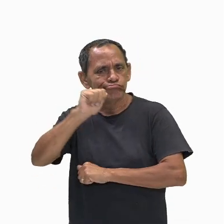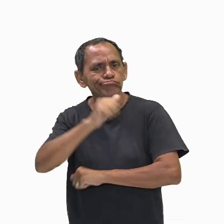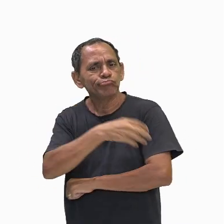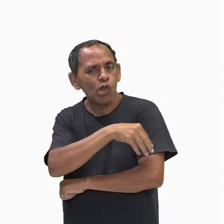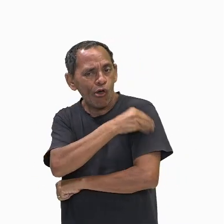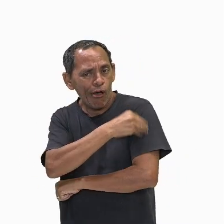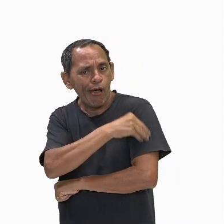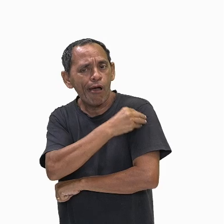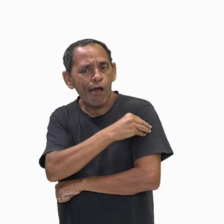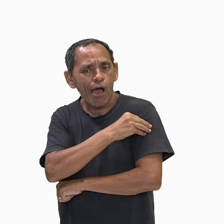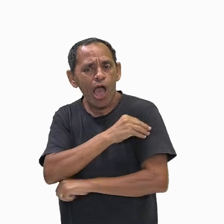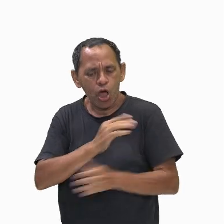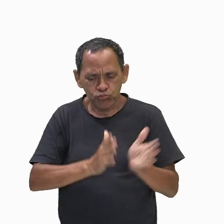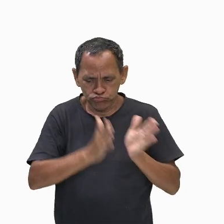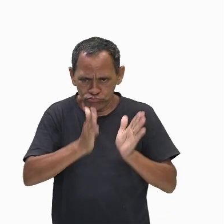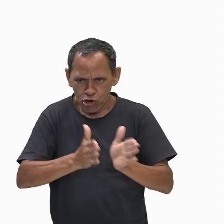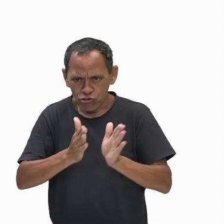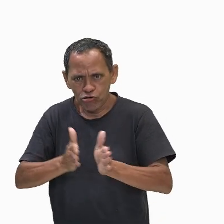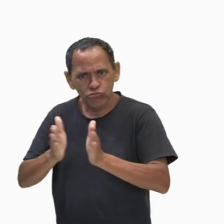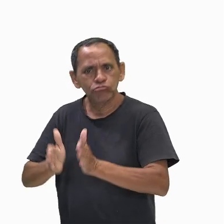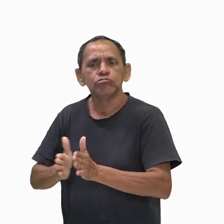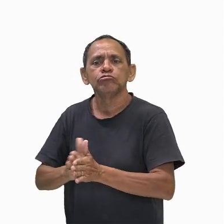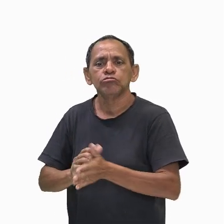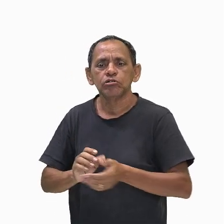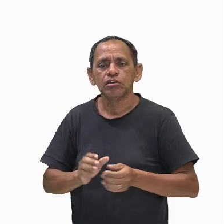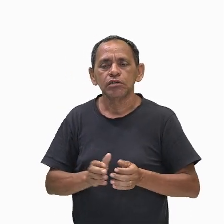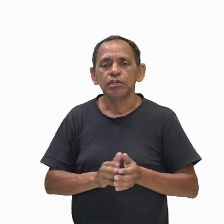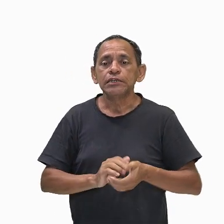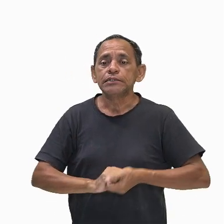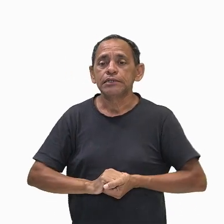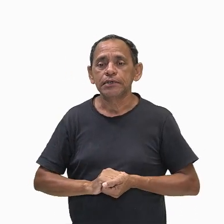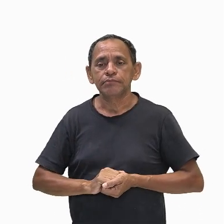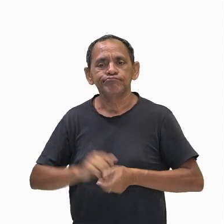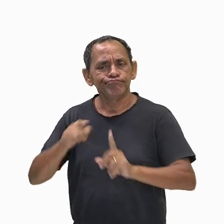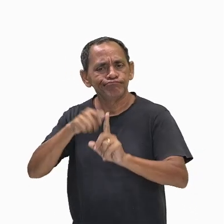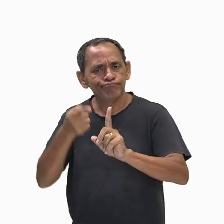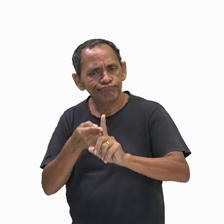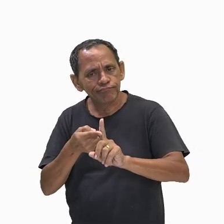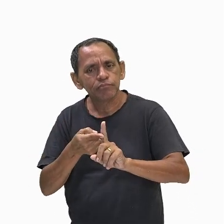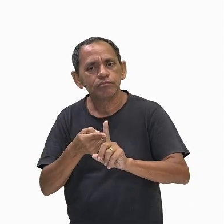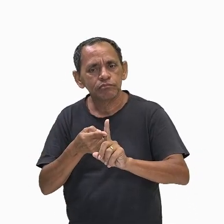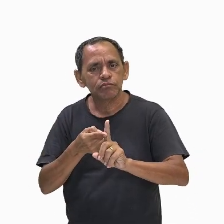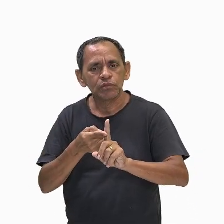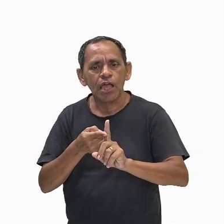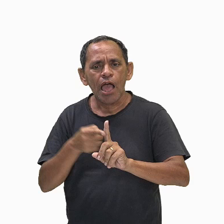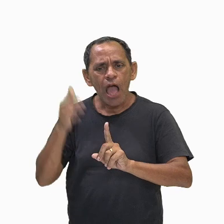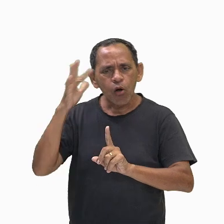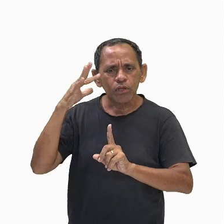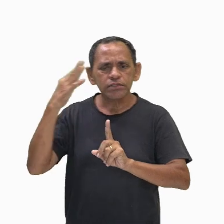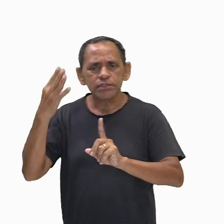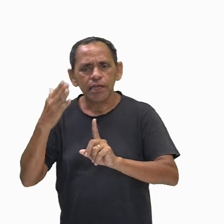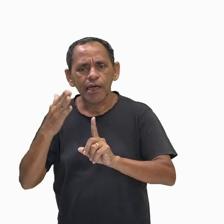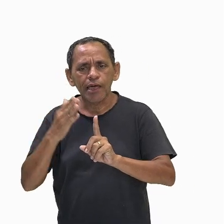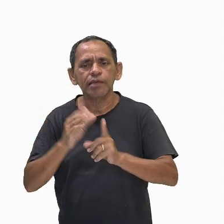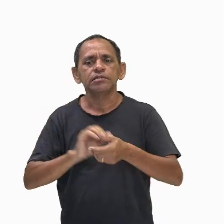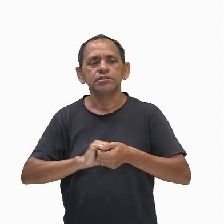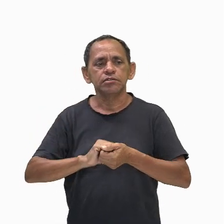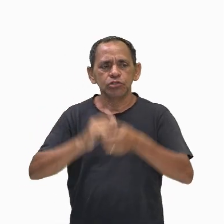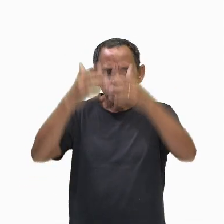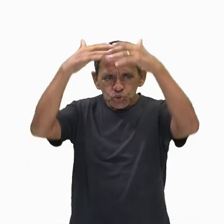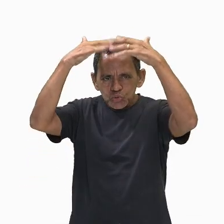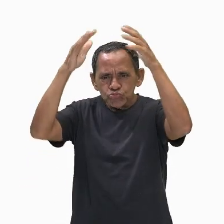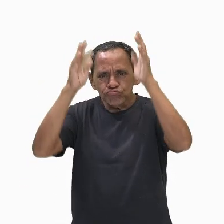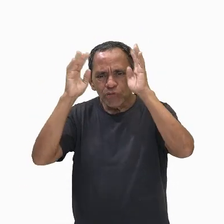espectro de desordens fetais alcoólicas. Os efeitos decorrem da interferência na formação cerebral, em